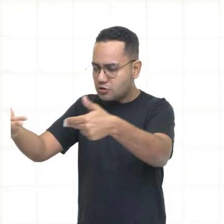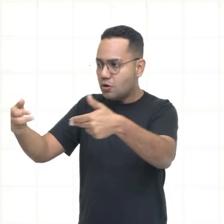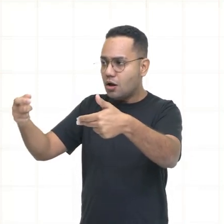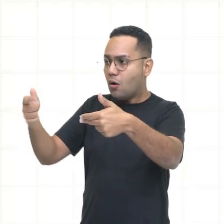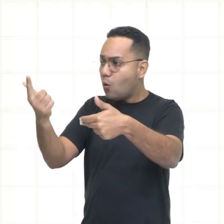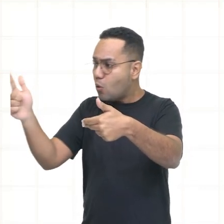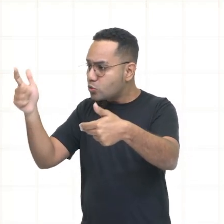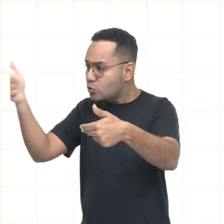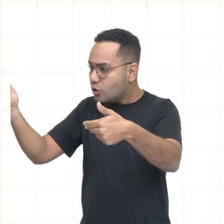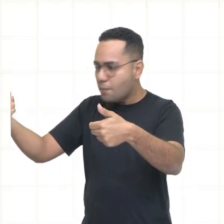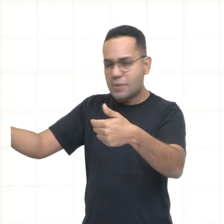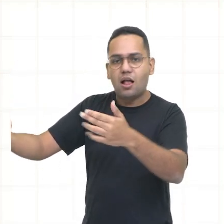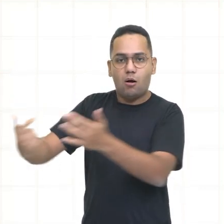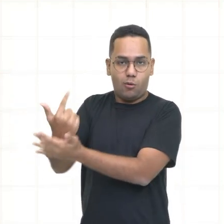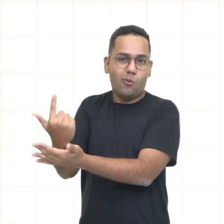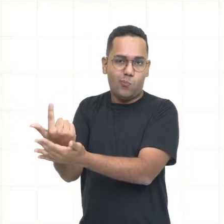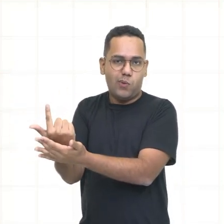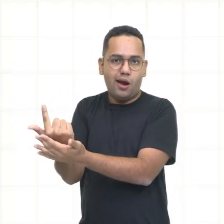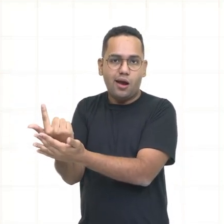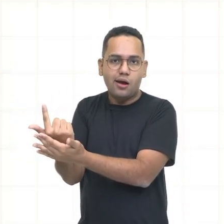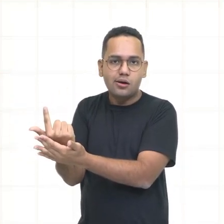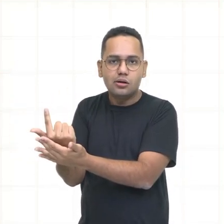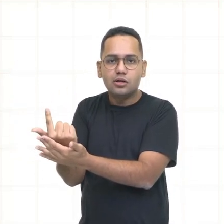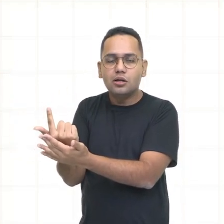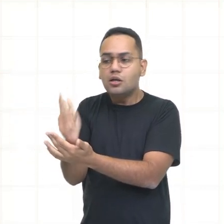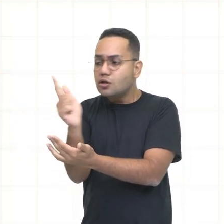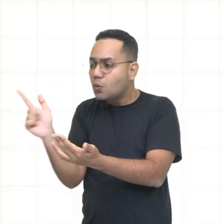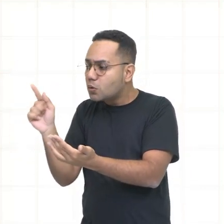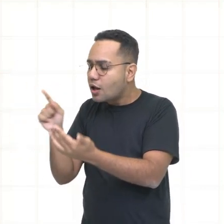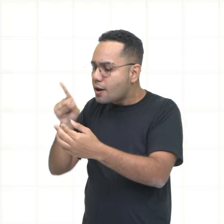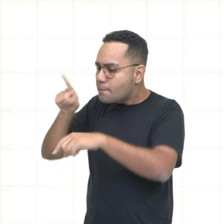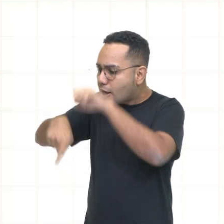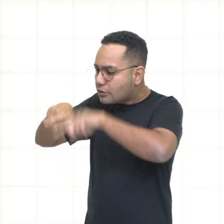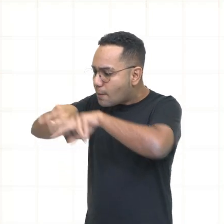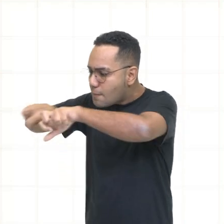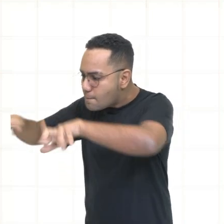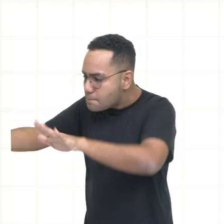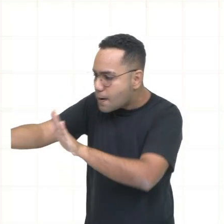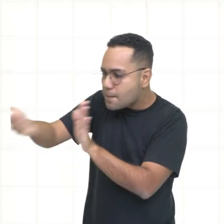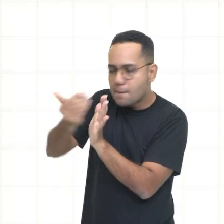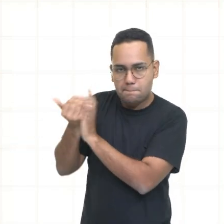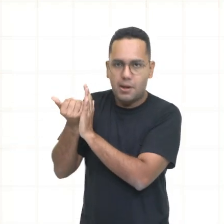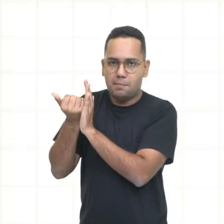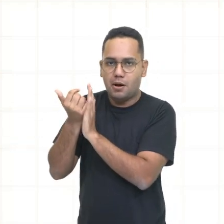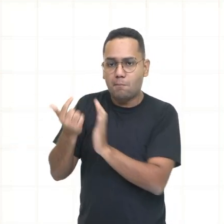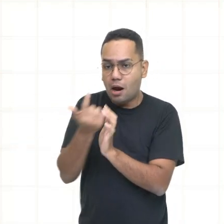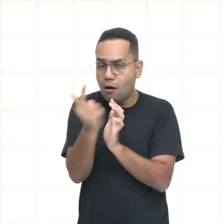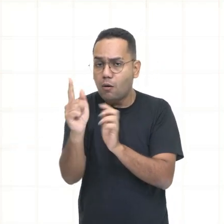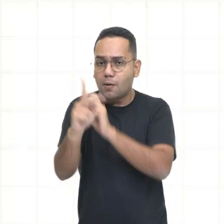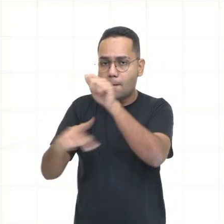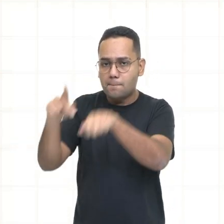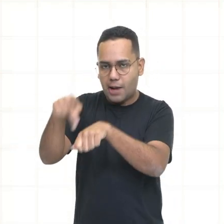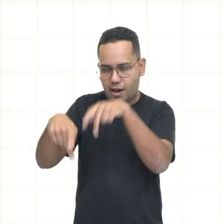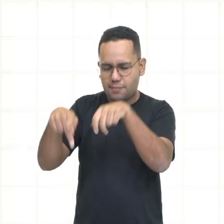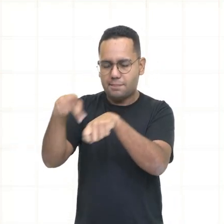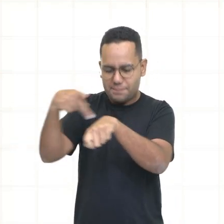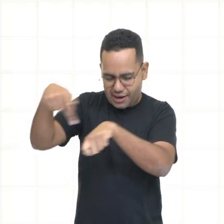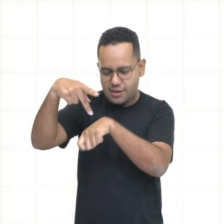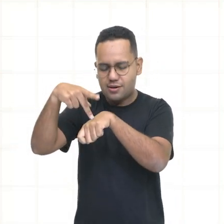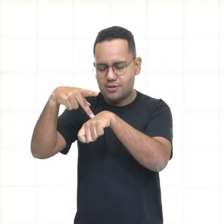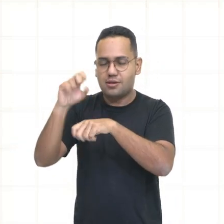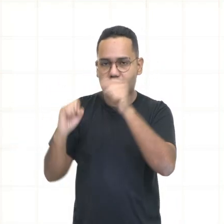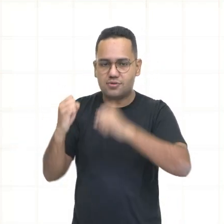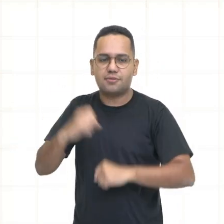continuando. Como consequência, a disputa por áreas coloniais intensificou a rivalidade entre